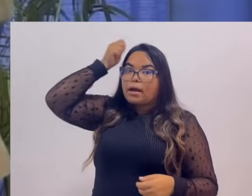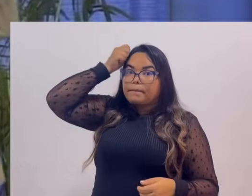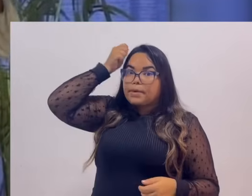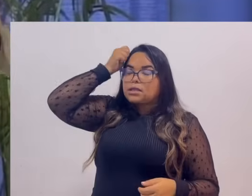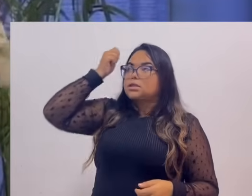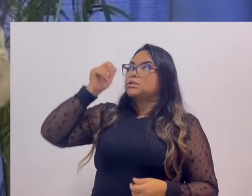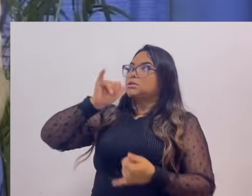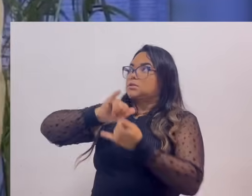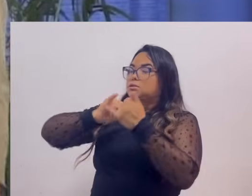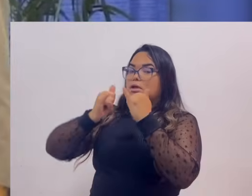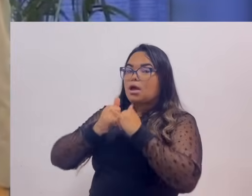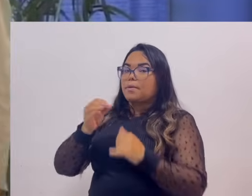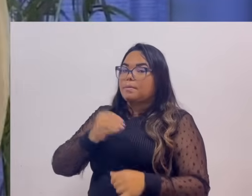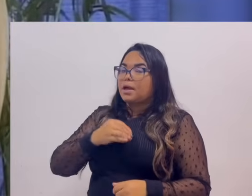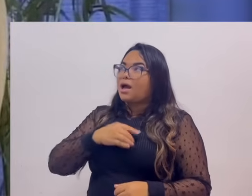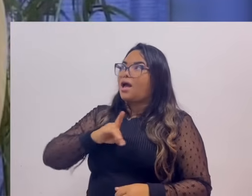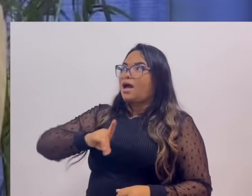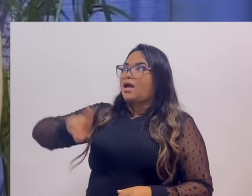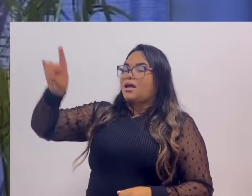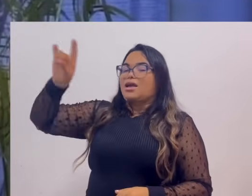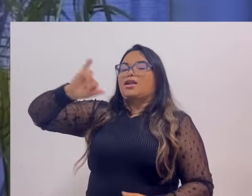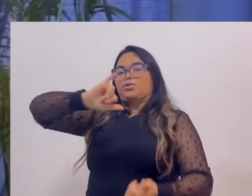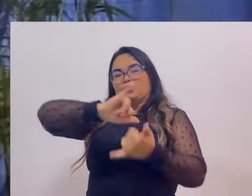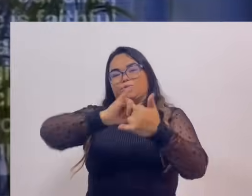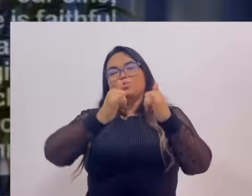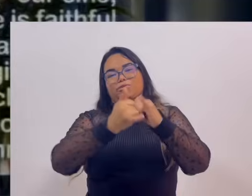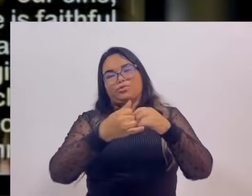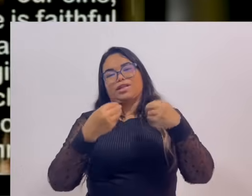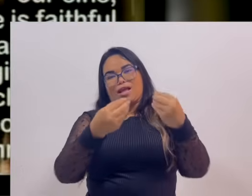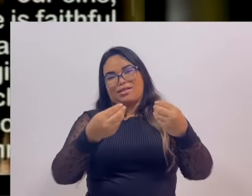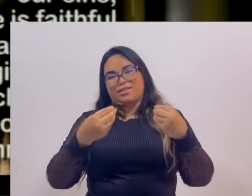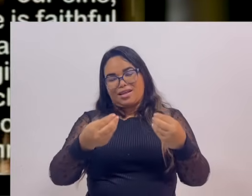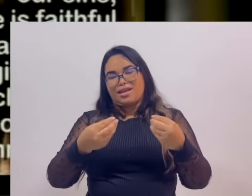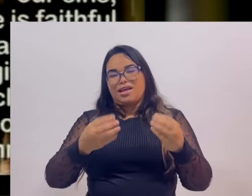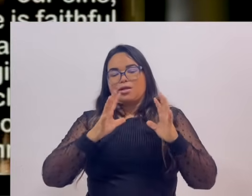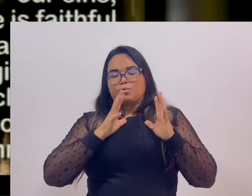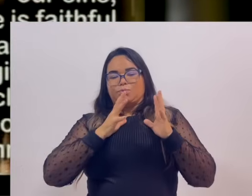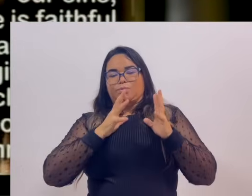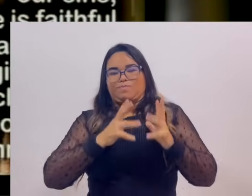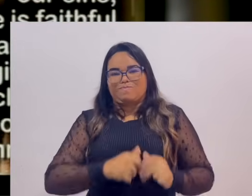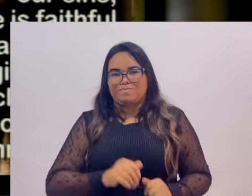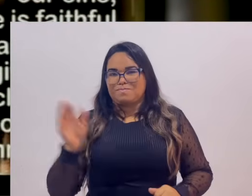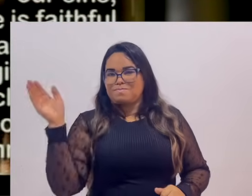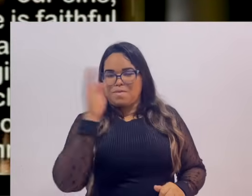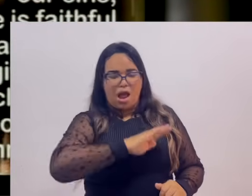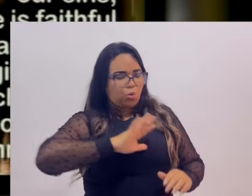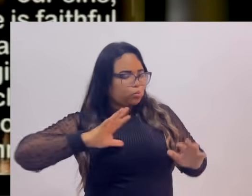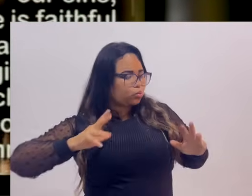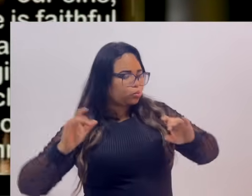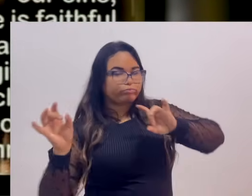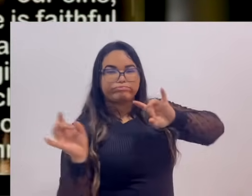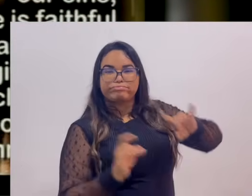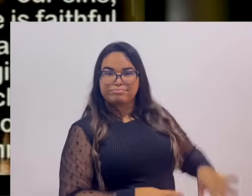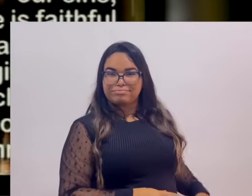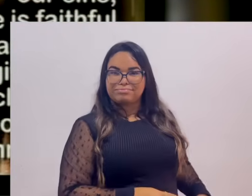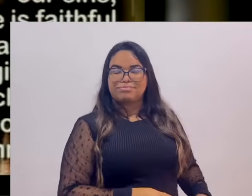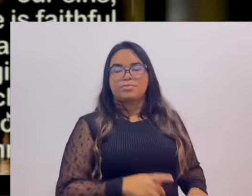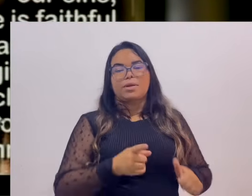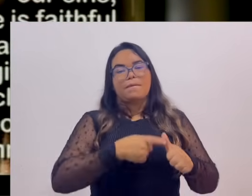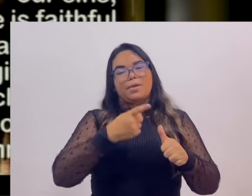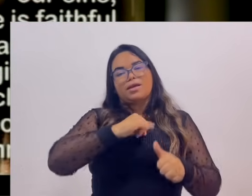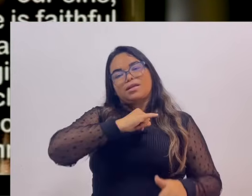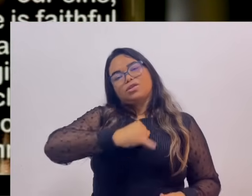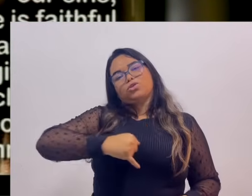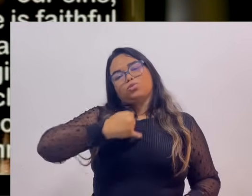cobrirá novamente se confessarmos os nossos pecados ele é fiel e justo para nos perdoar os pecados